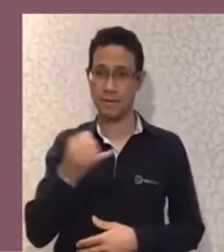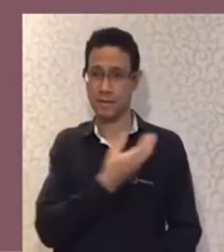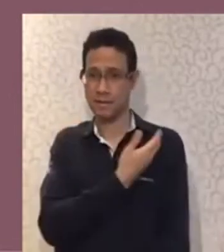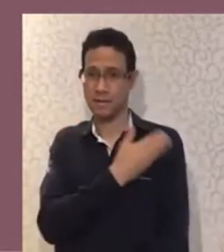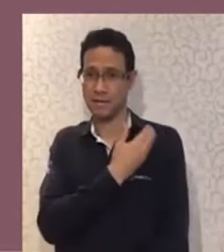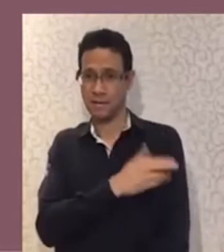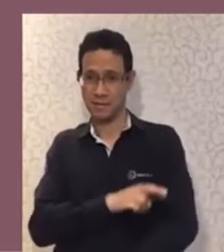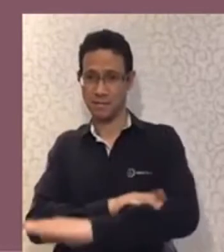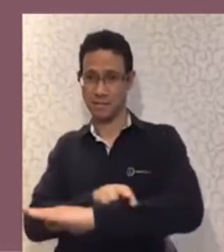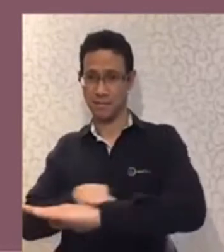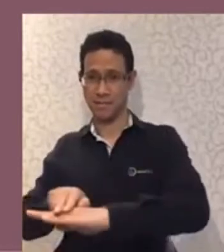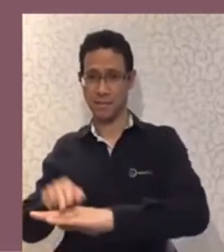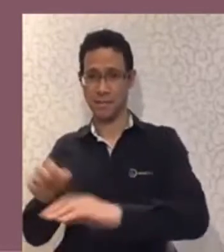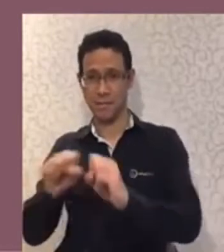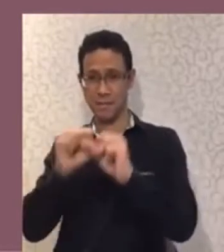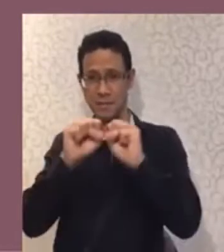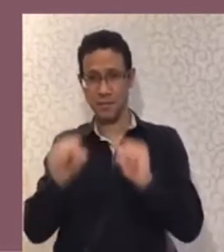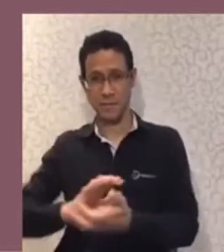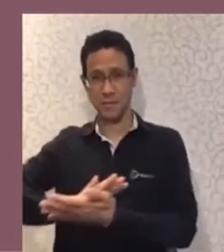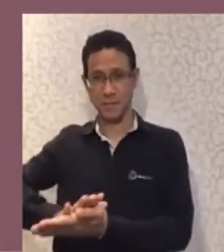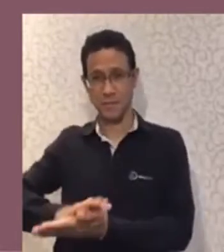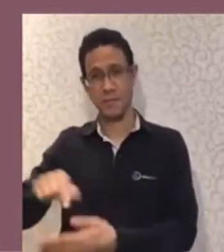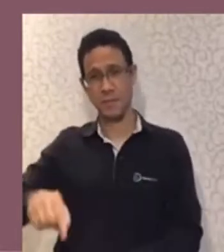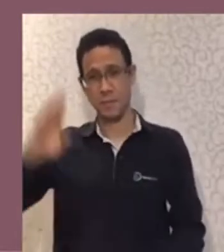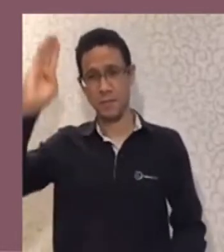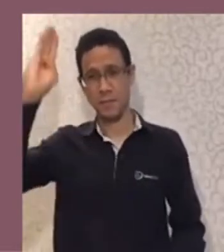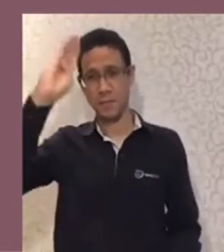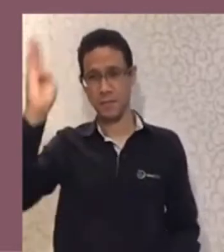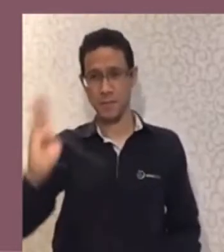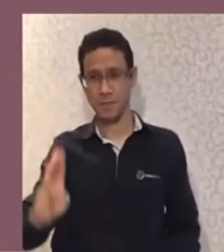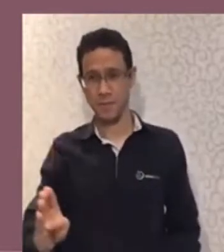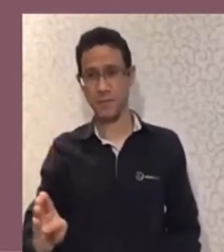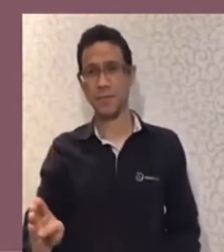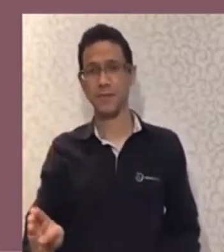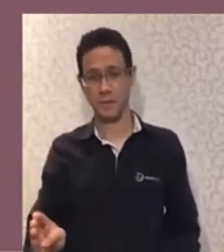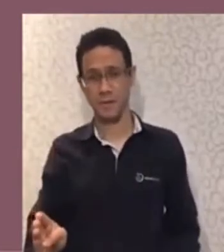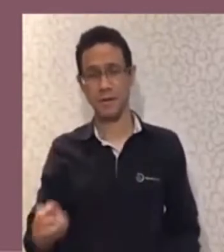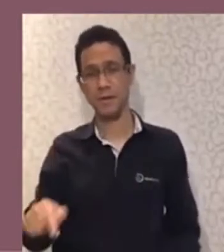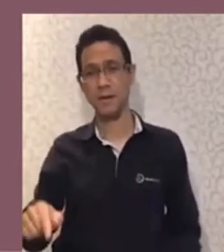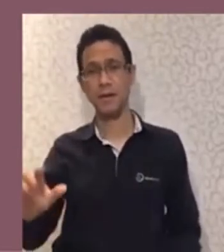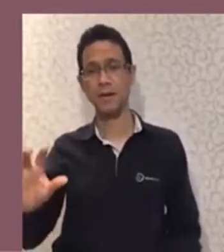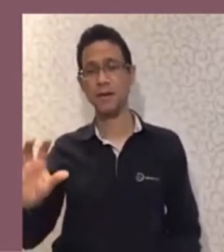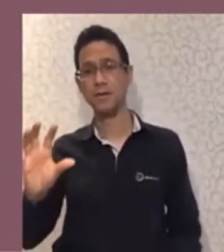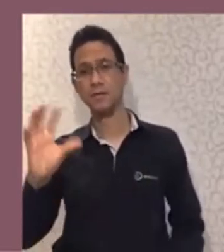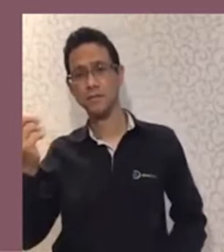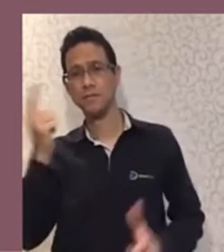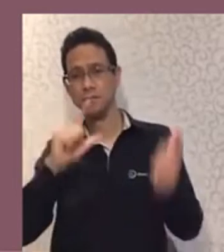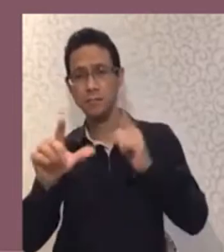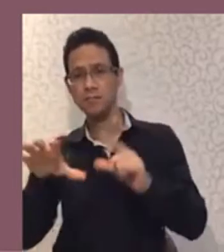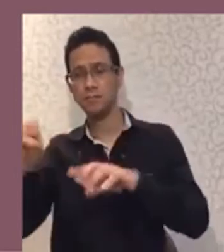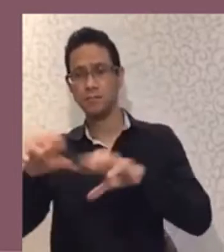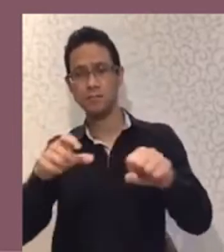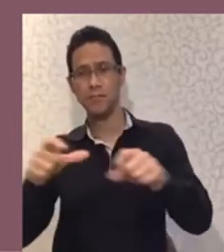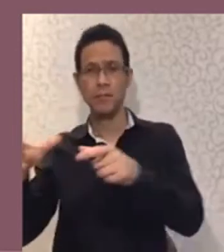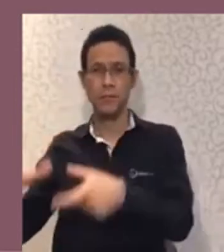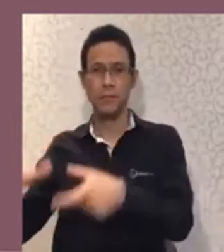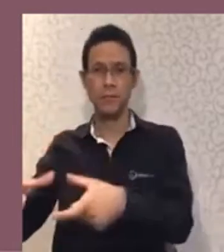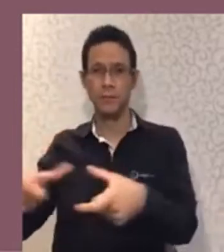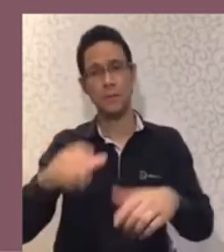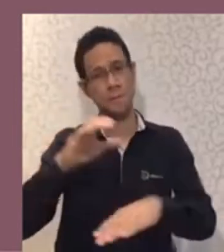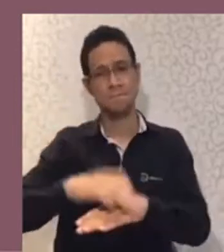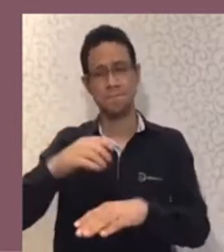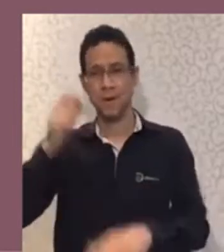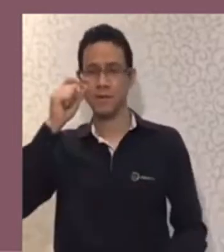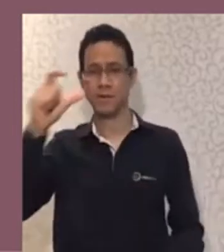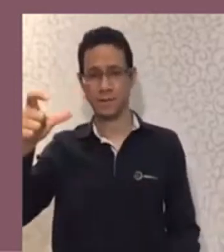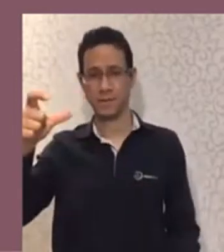tão sistêmico no Brasil, a gente já estaria alcançando lugares mais interessantes, né? Mas a gente ainda volta em